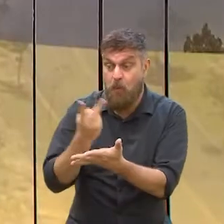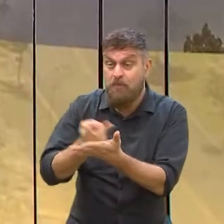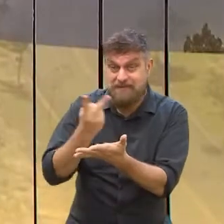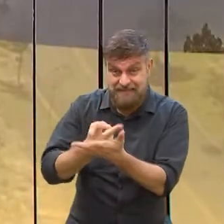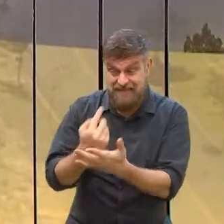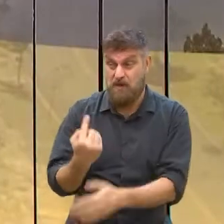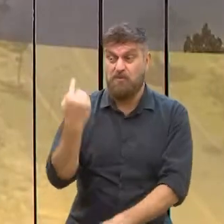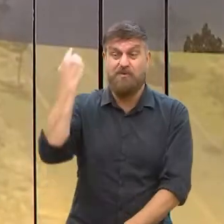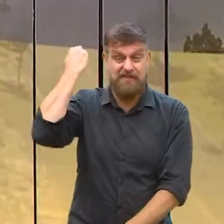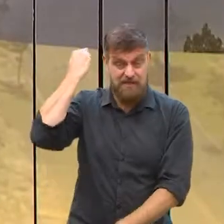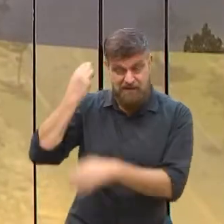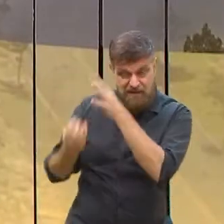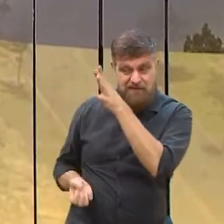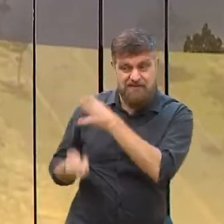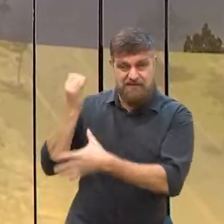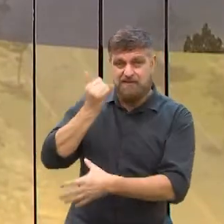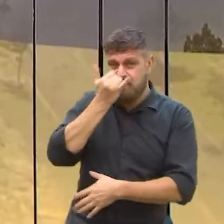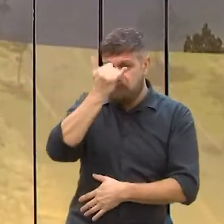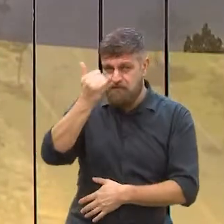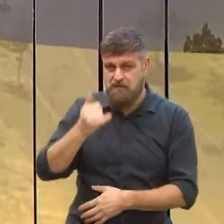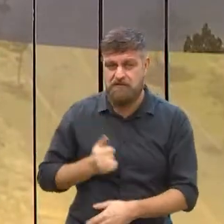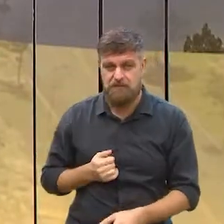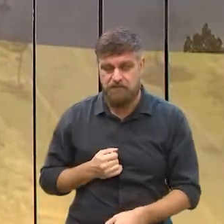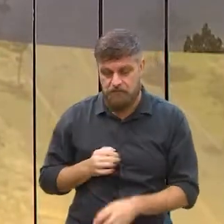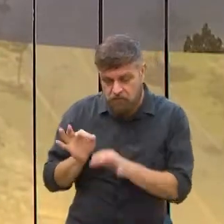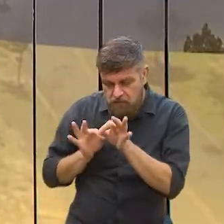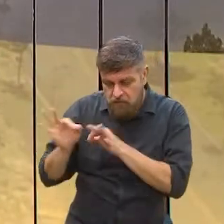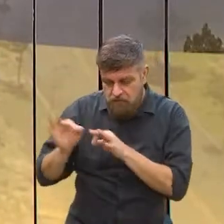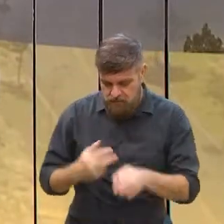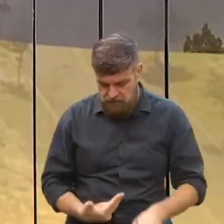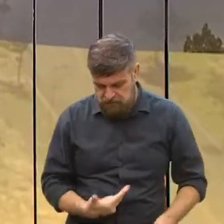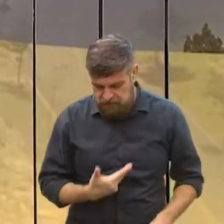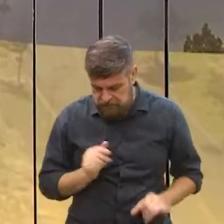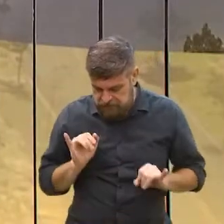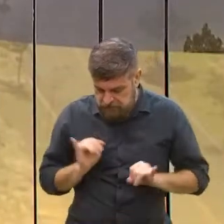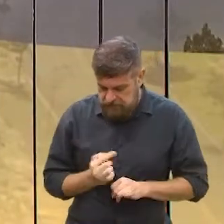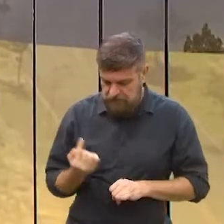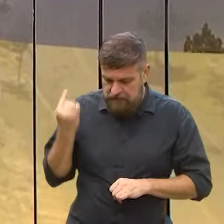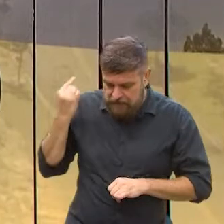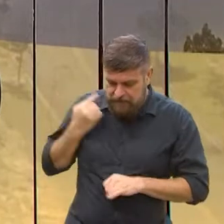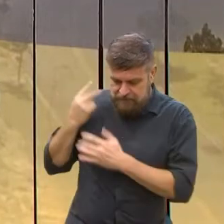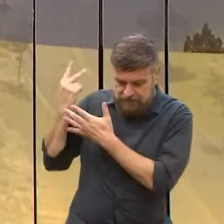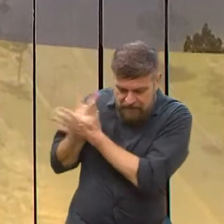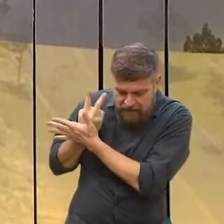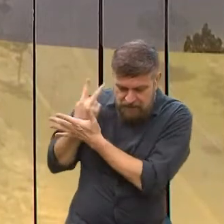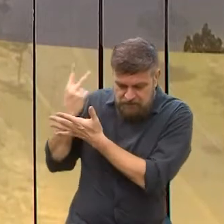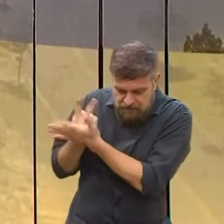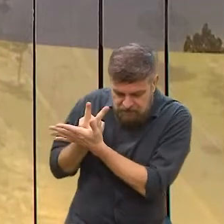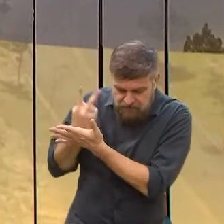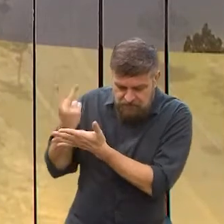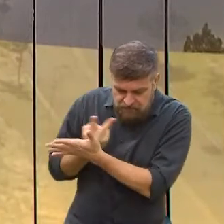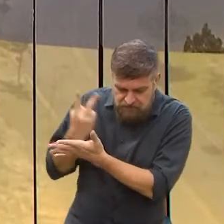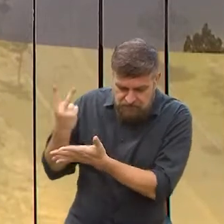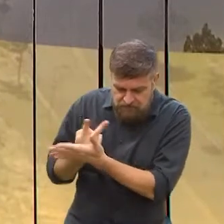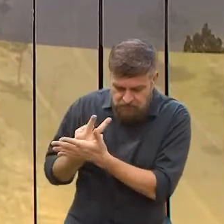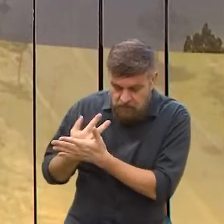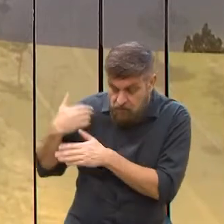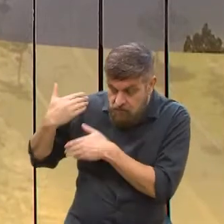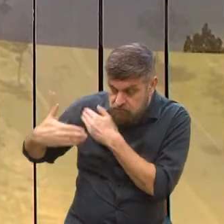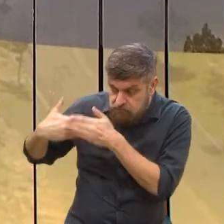no passado, ao desenvolver a cirurgia, tentativas, melhoras, acabando